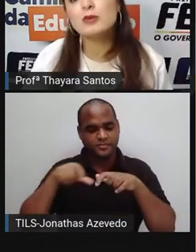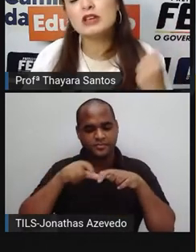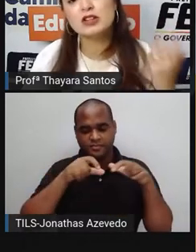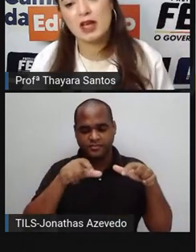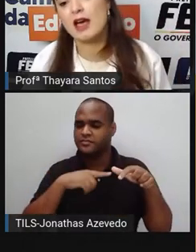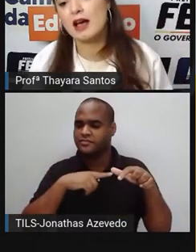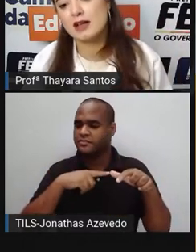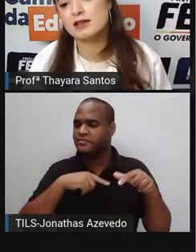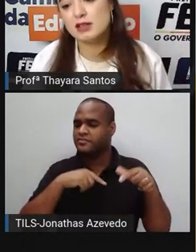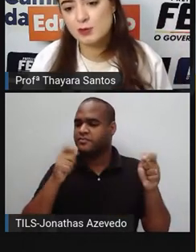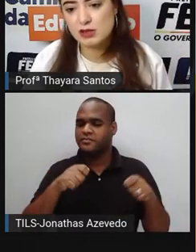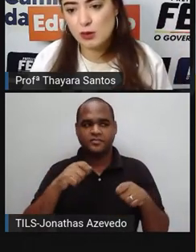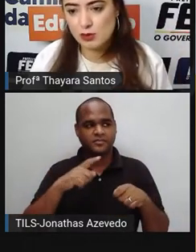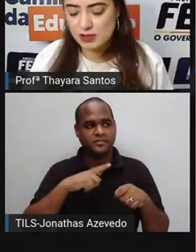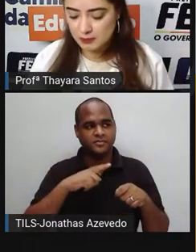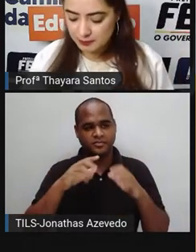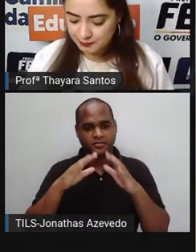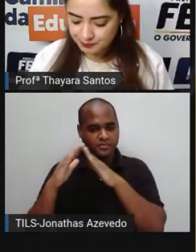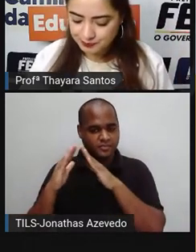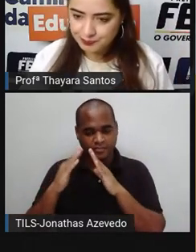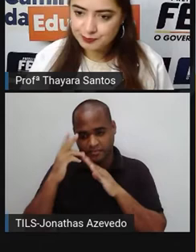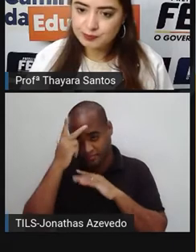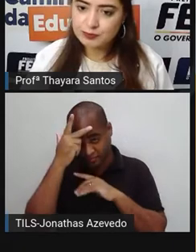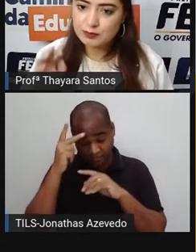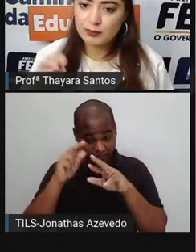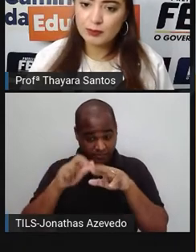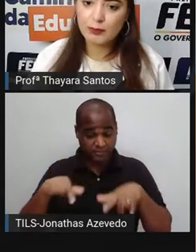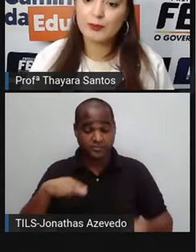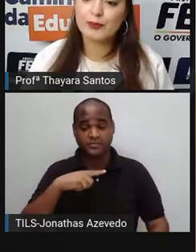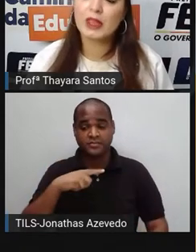que frequentemente é a casa das pessoas